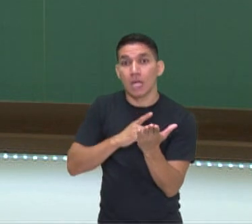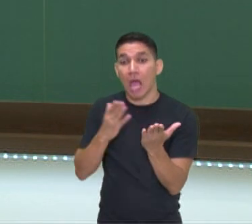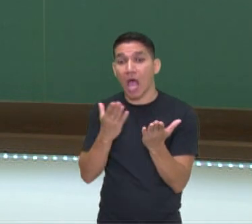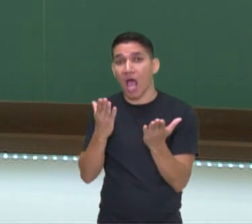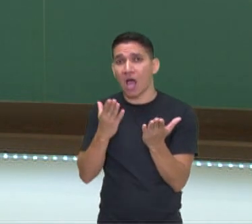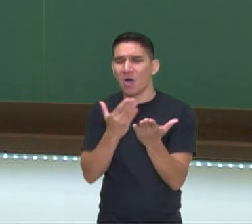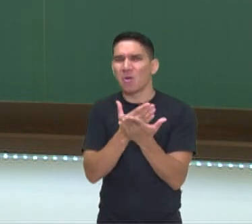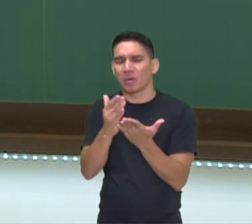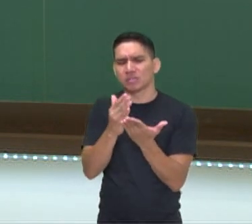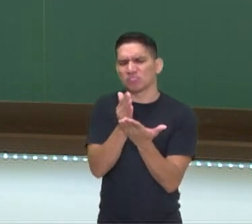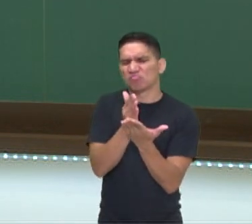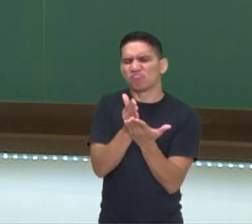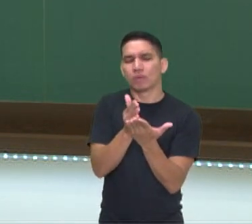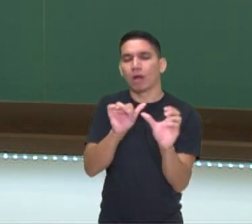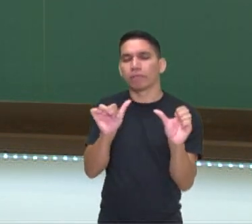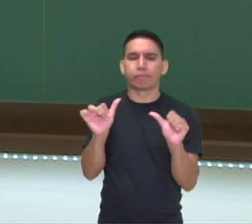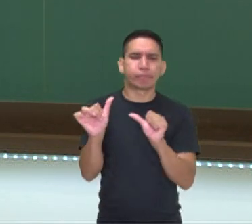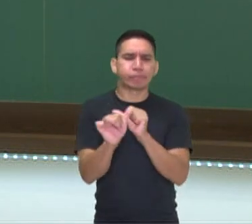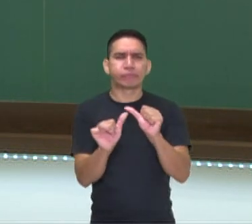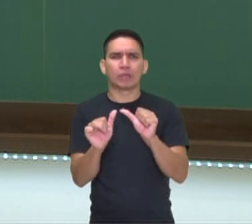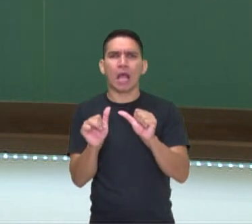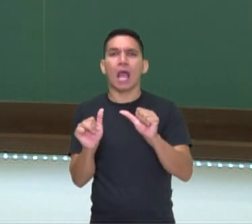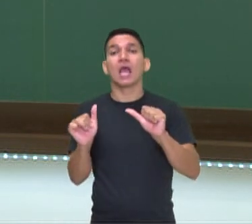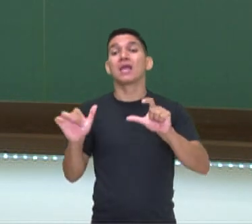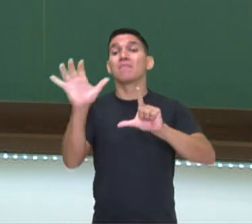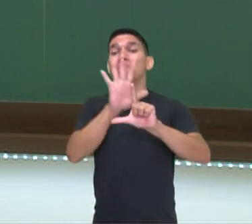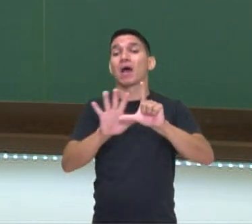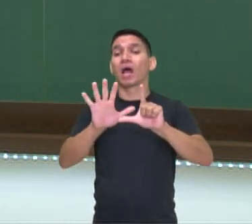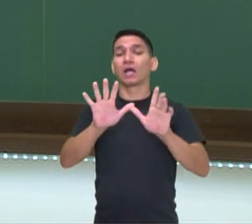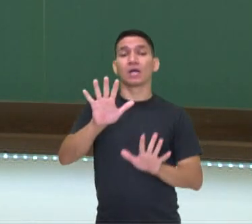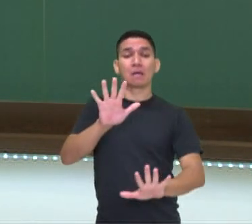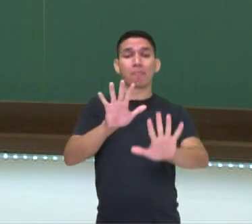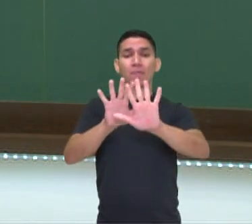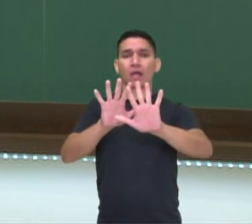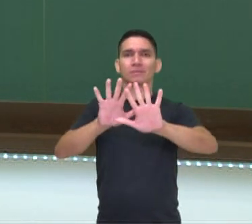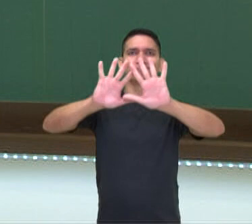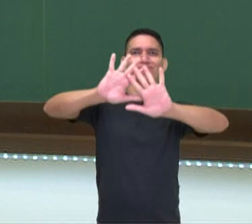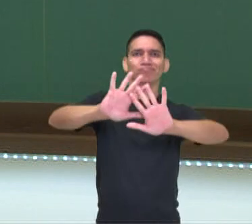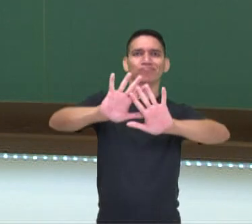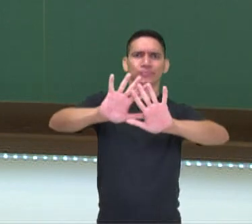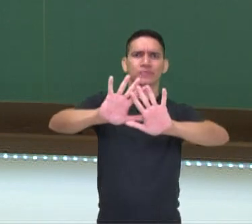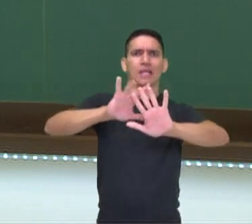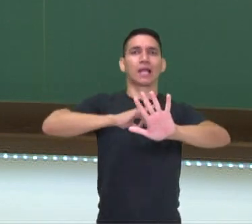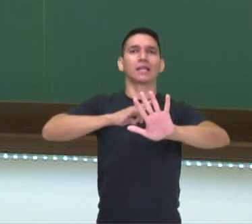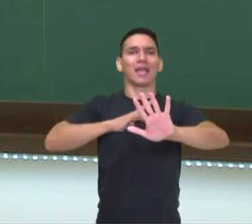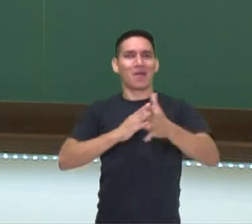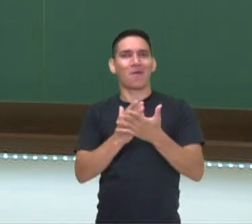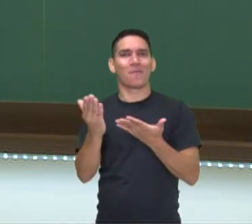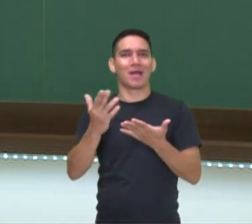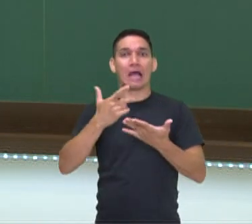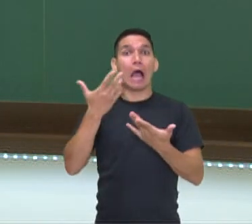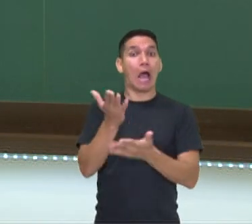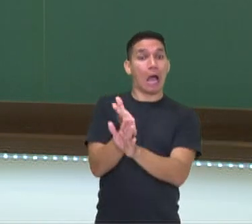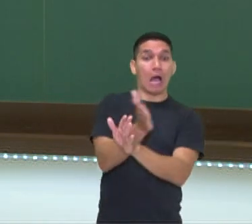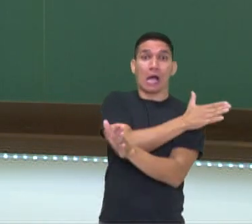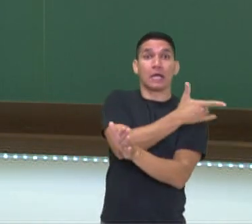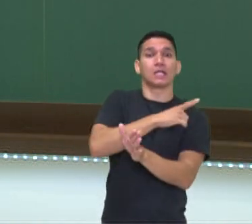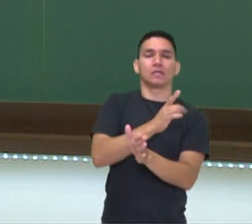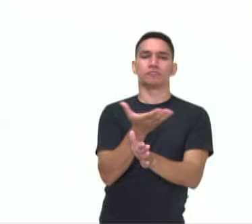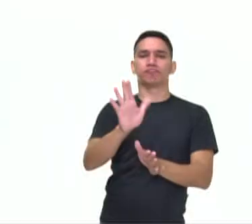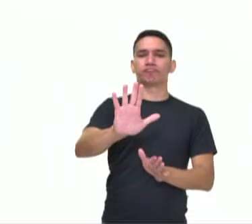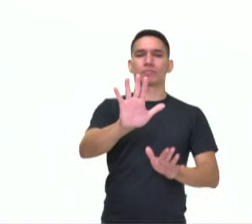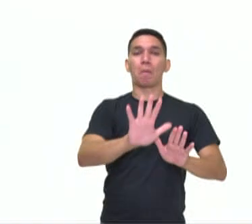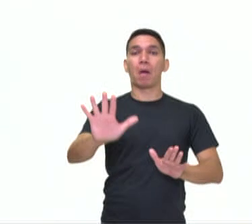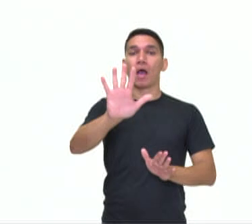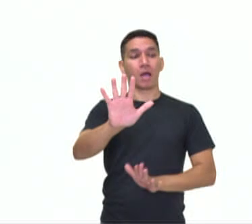se corromper. A gente vai ter imagens sobrepostas, né? Dispostas uma sobre as outras, né? Entrelaçadas.